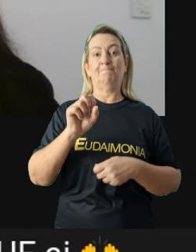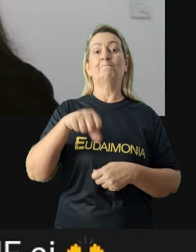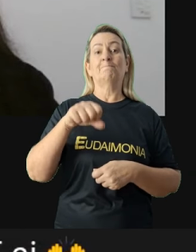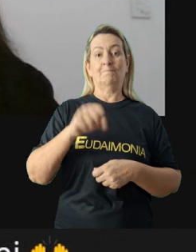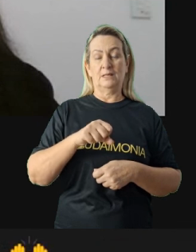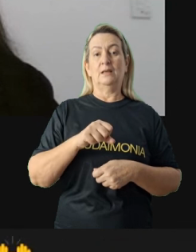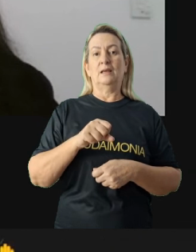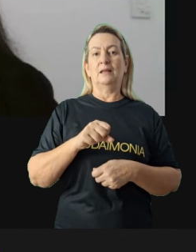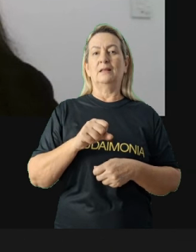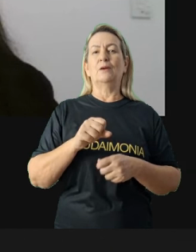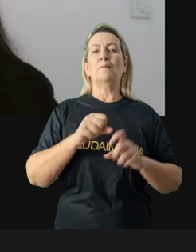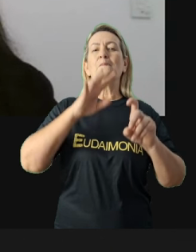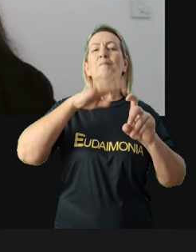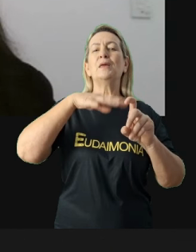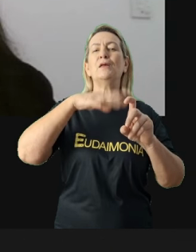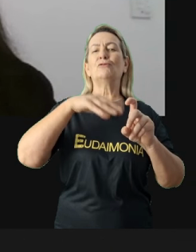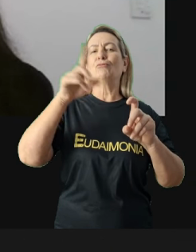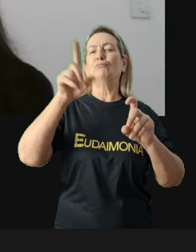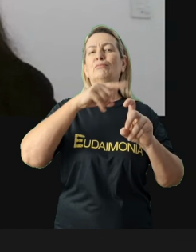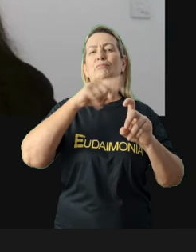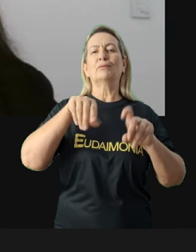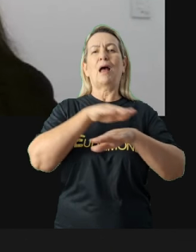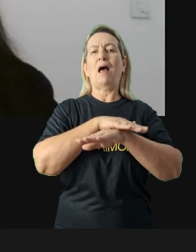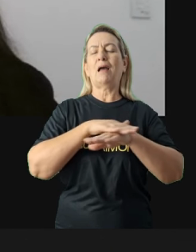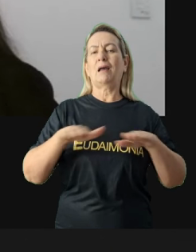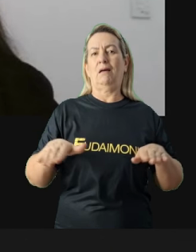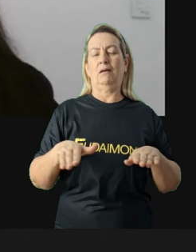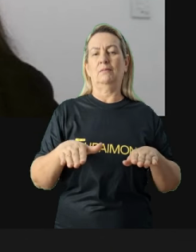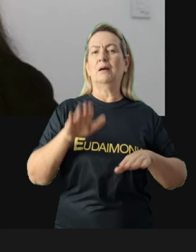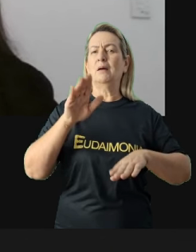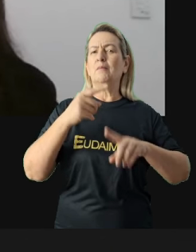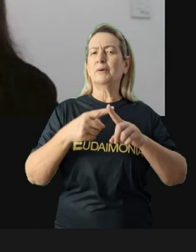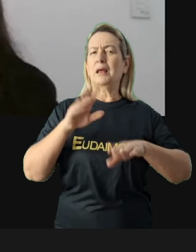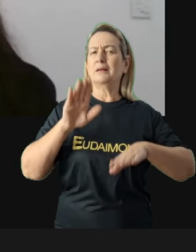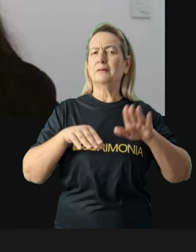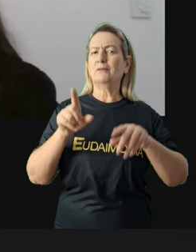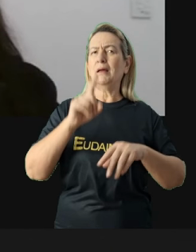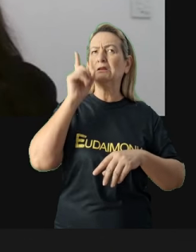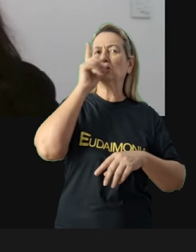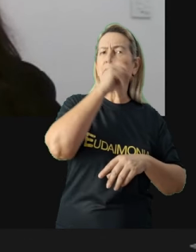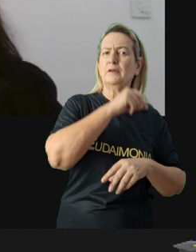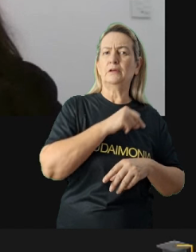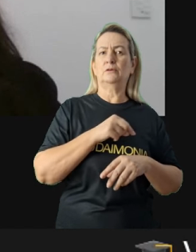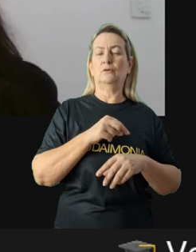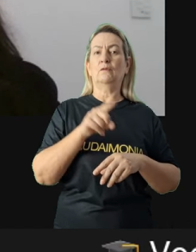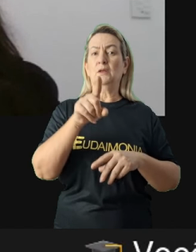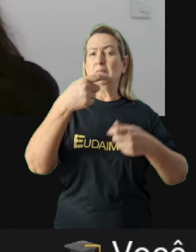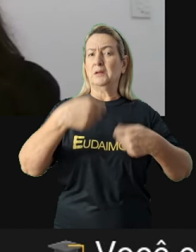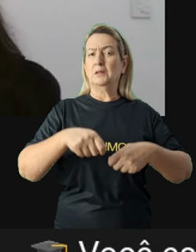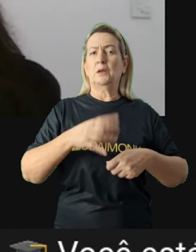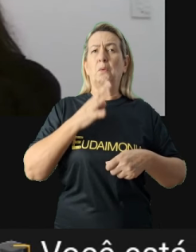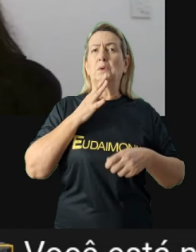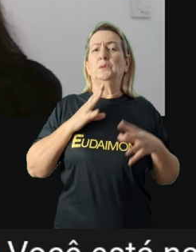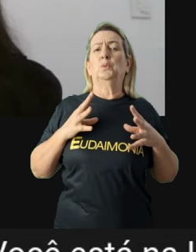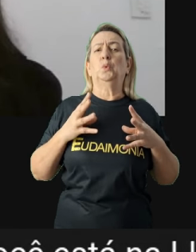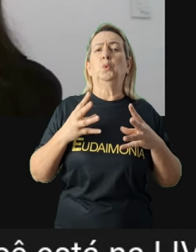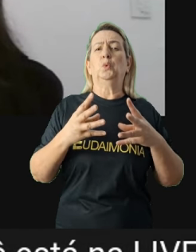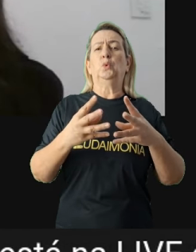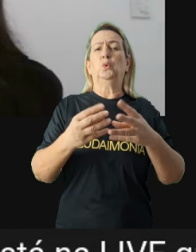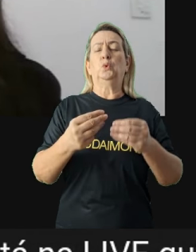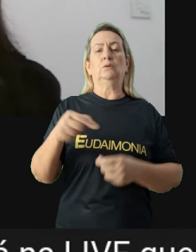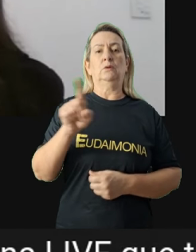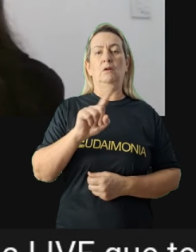ser desmistificado em alguns aspectos. Tá? Às vezes não é tão difícil e tão impossível você acompanhar. Você